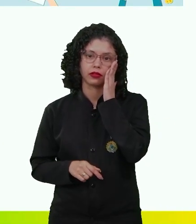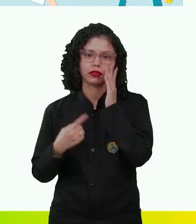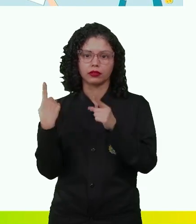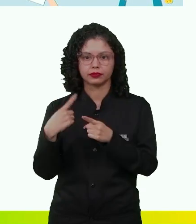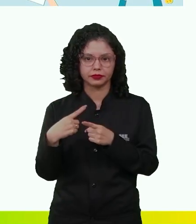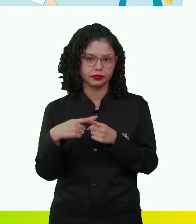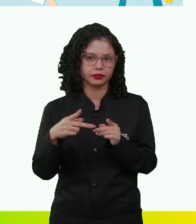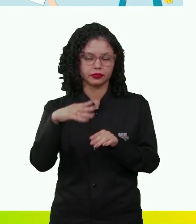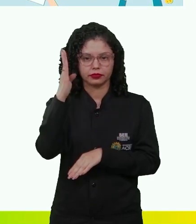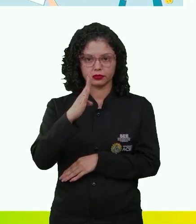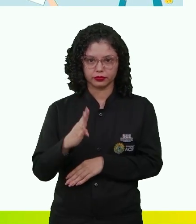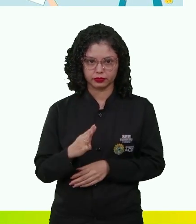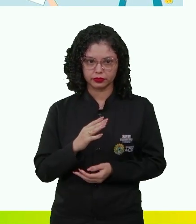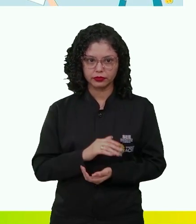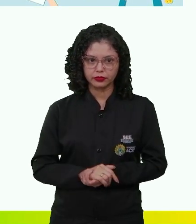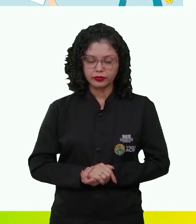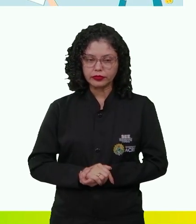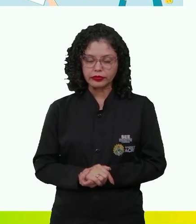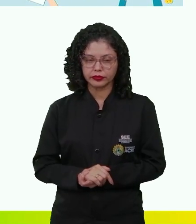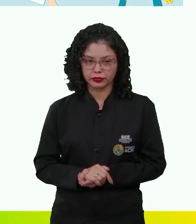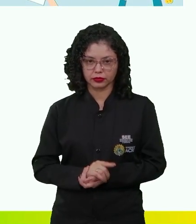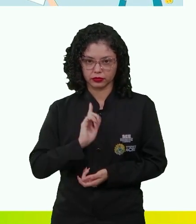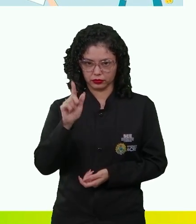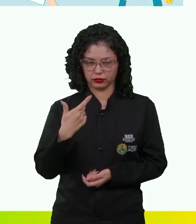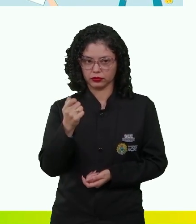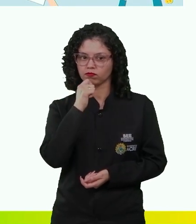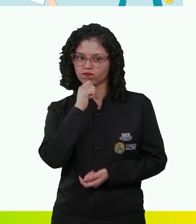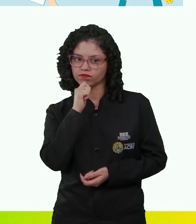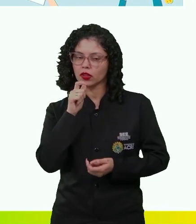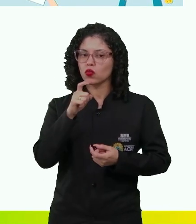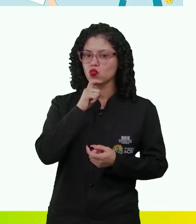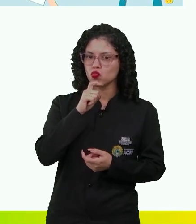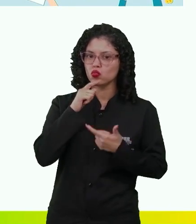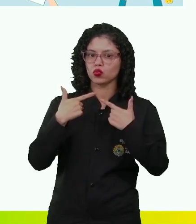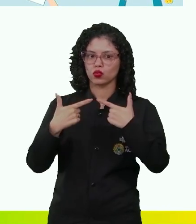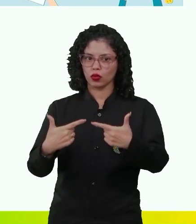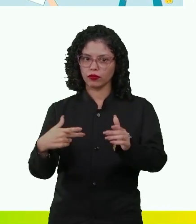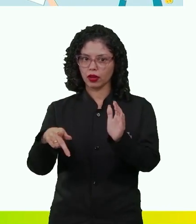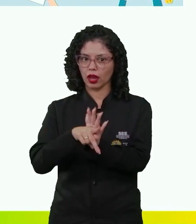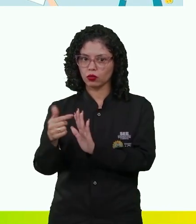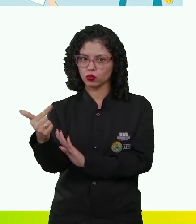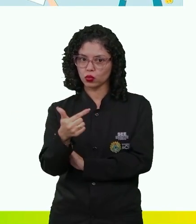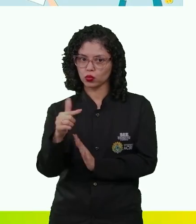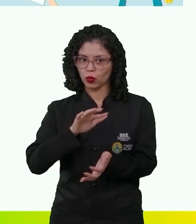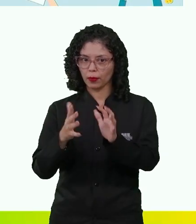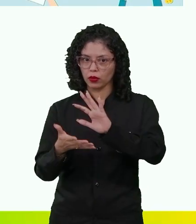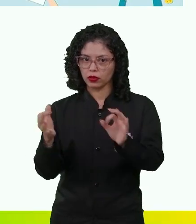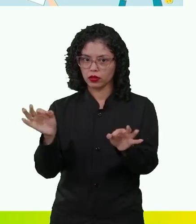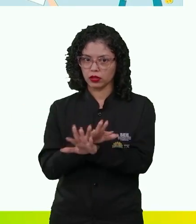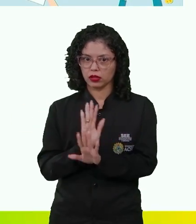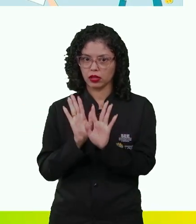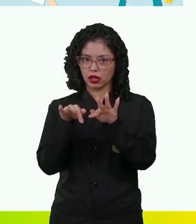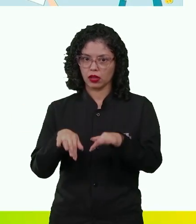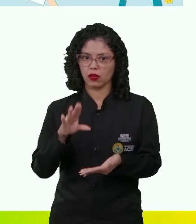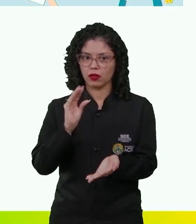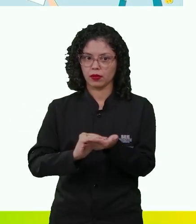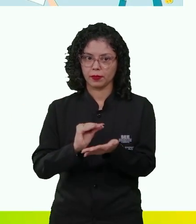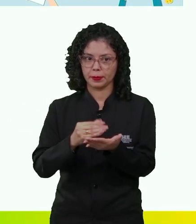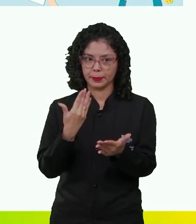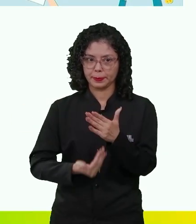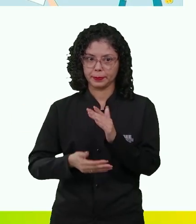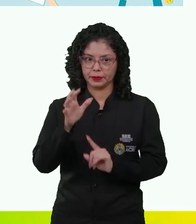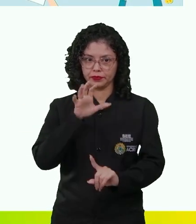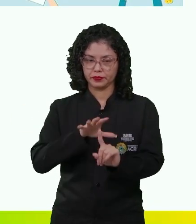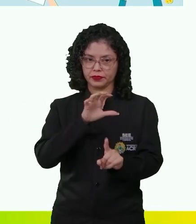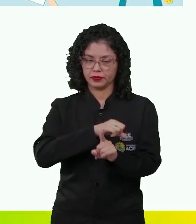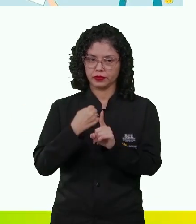exemplo do Brasil. Após a Guerra Fria, o termo segundo mundo caiu em desuso devido à perda